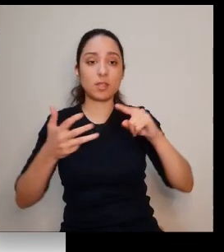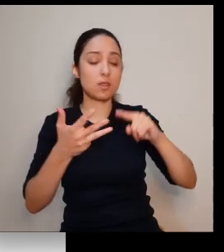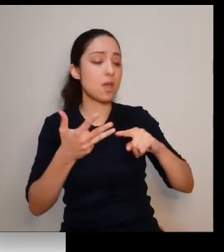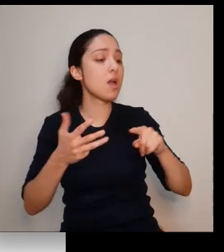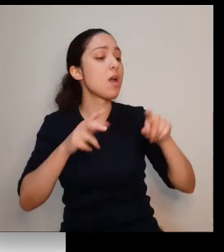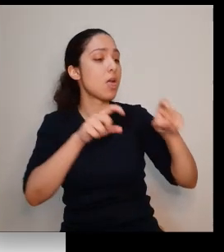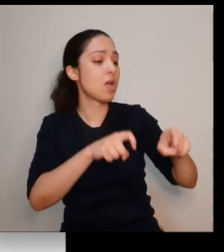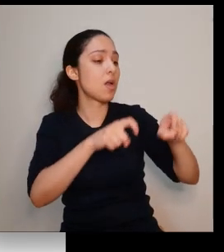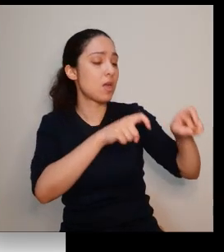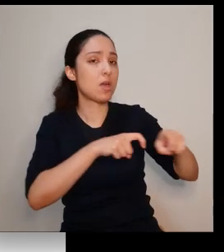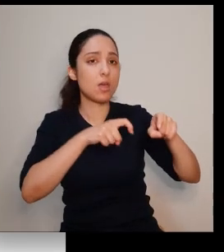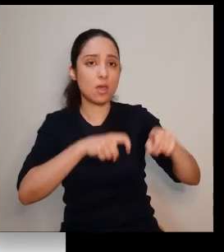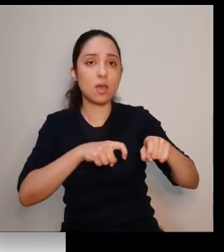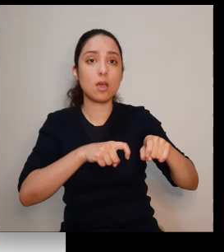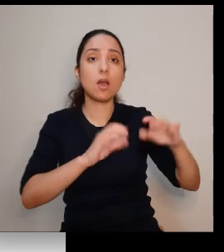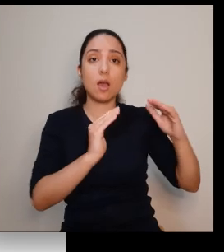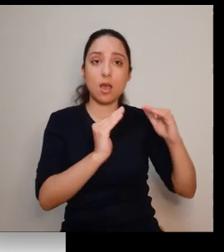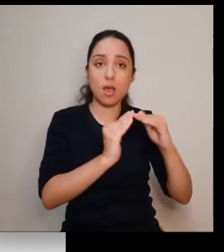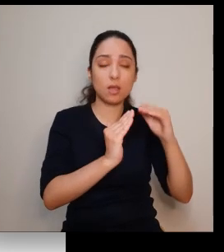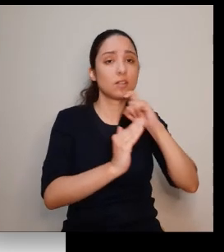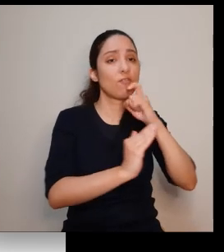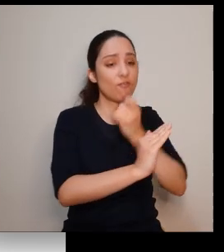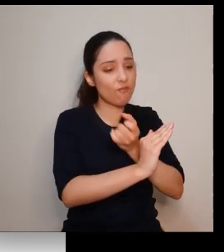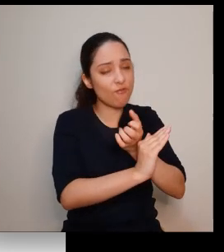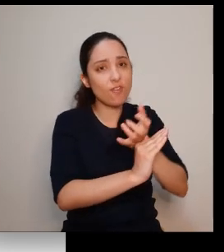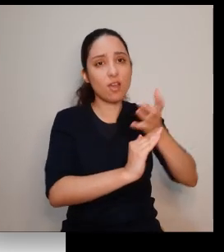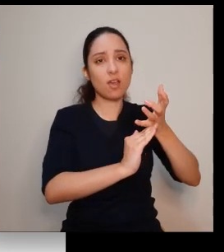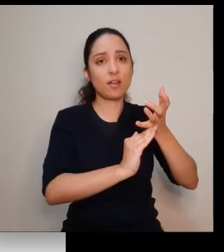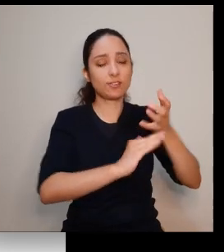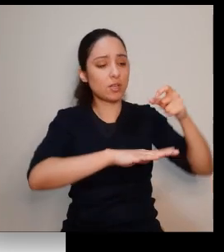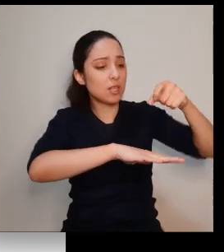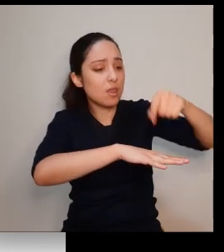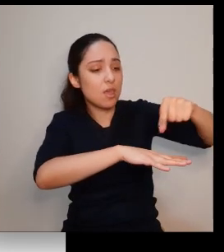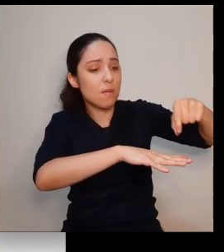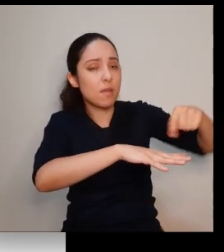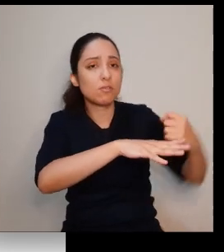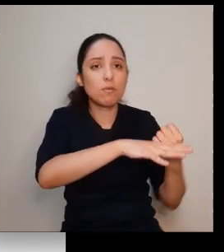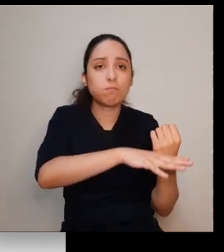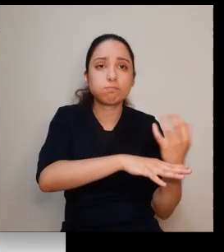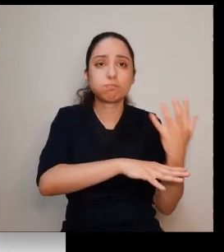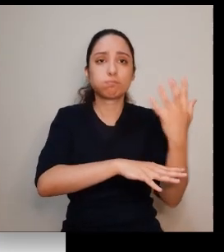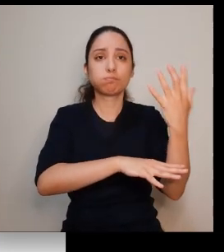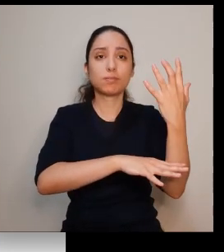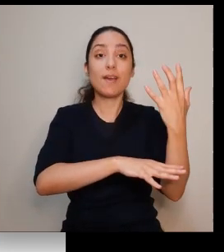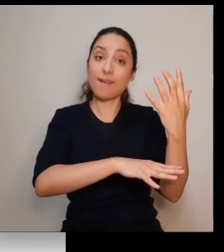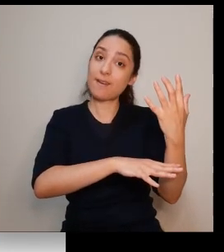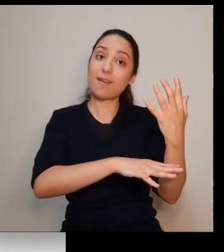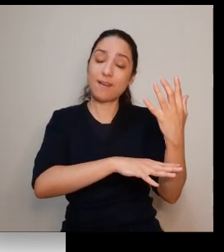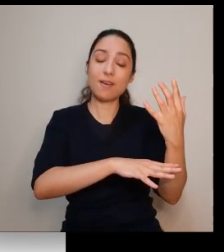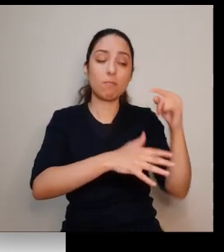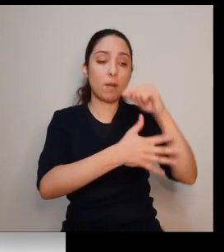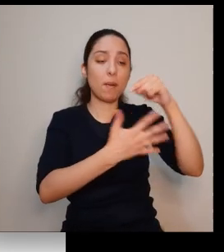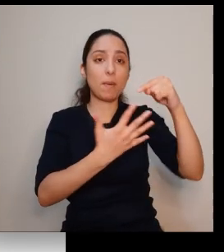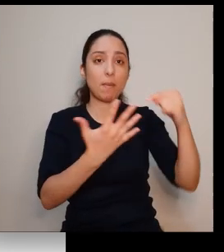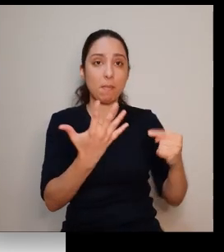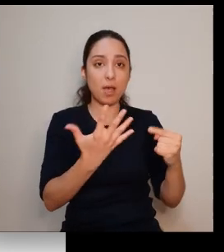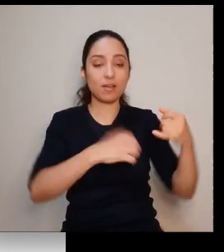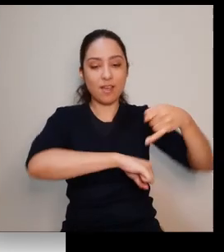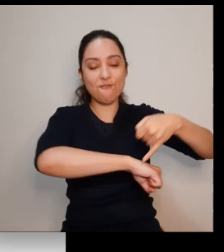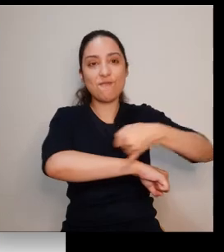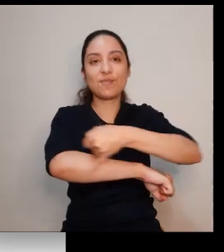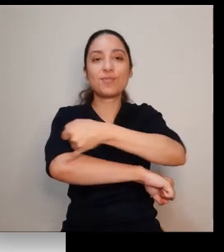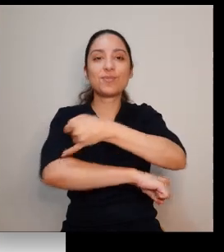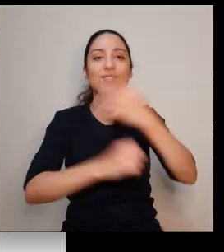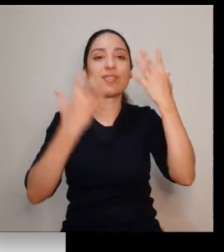a preservação de fragmentos florestais, a restauração ecológica de áreas urbanas degradadas e telhados